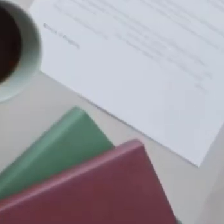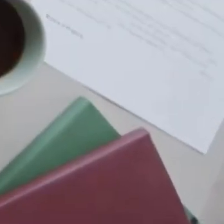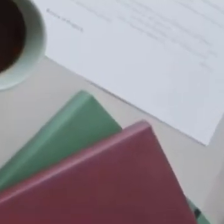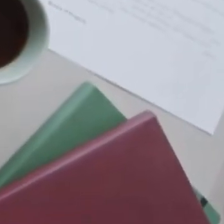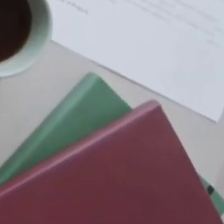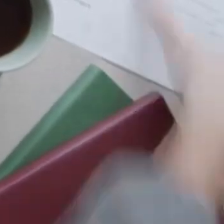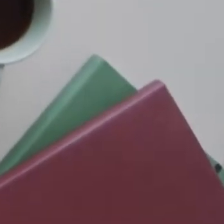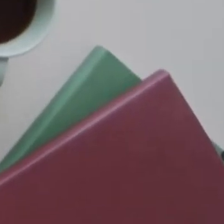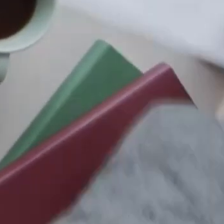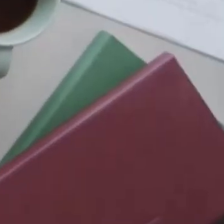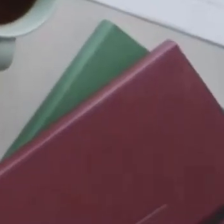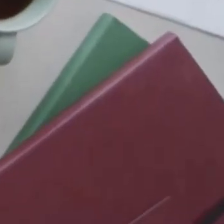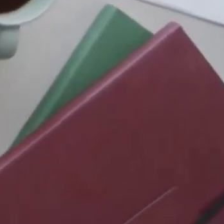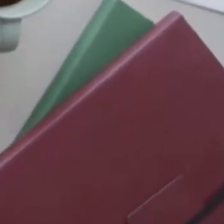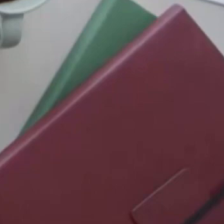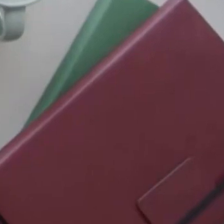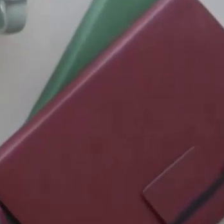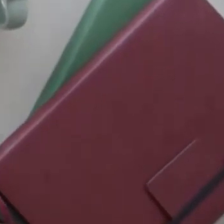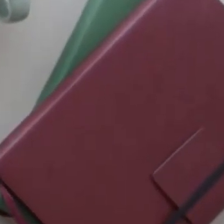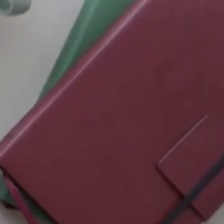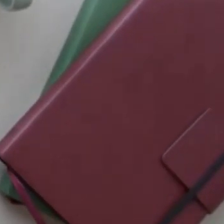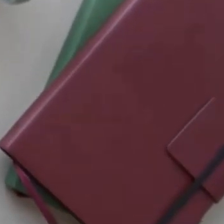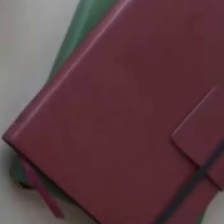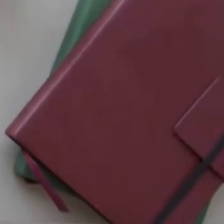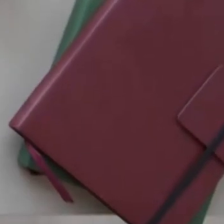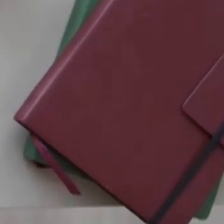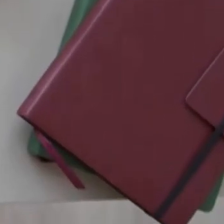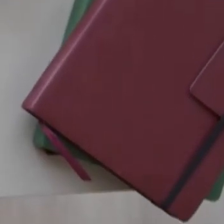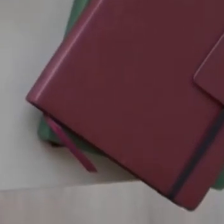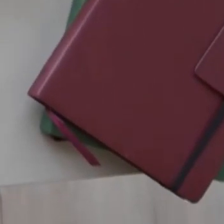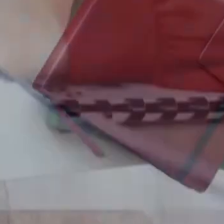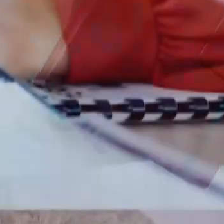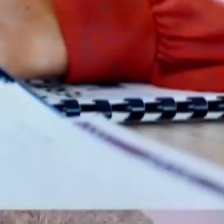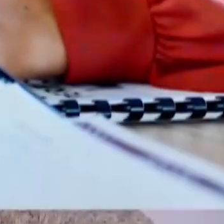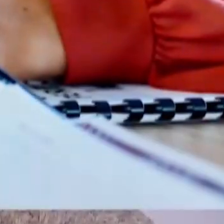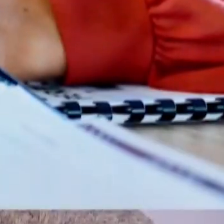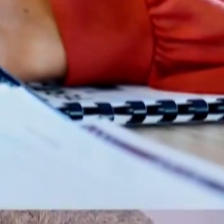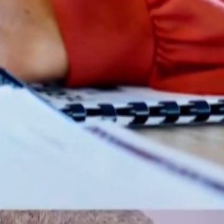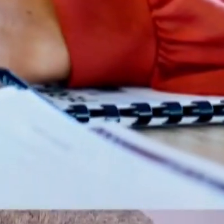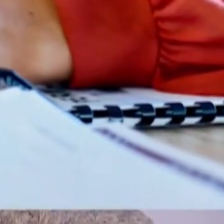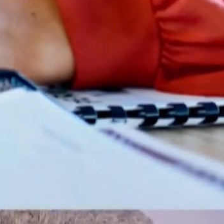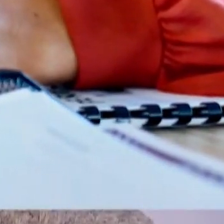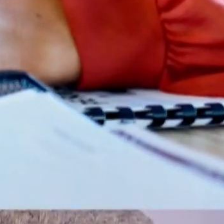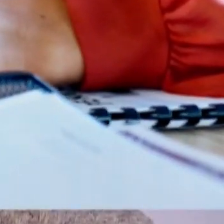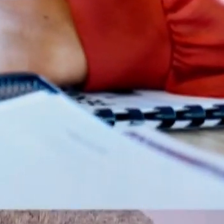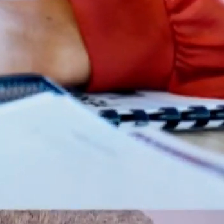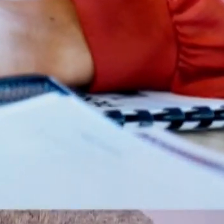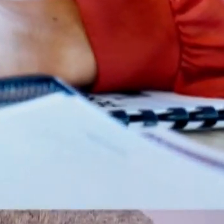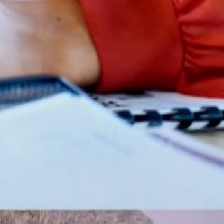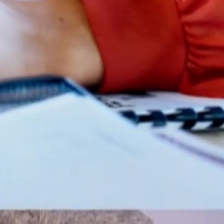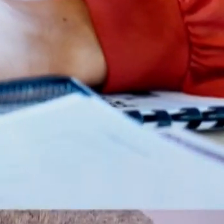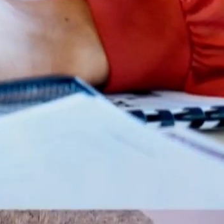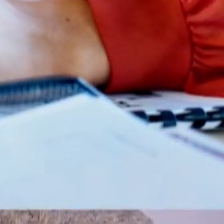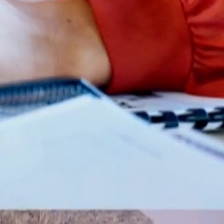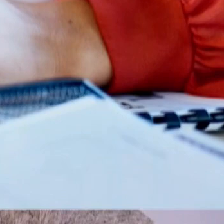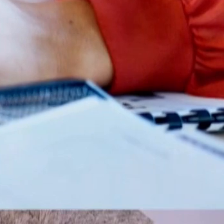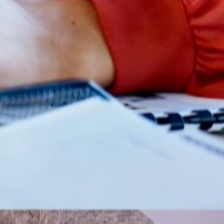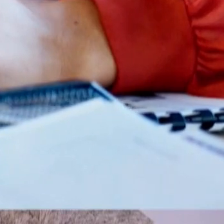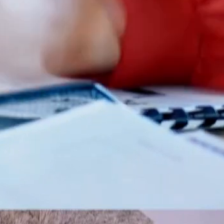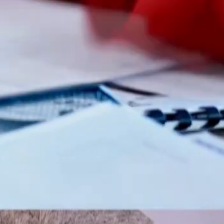tenho de despesa. Se de uma pessoa só já é difícil, quando tem mais pessoas contribuindo em casa, né, com receitas e com